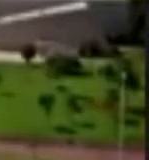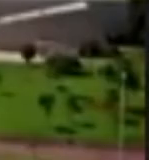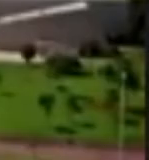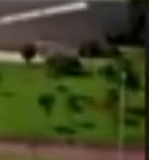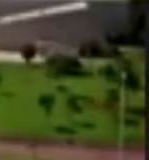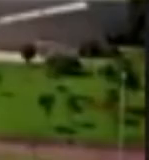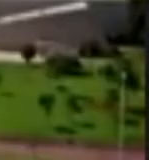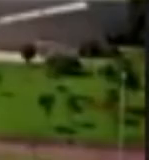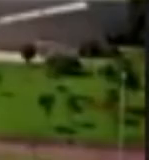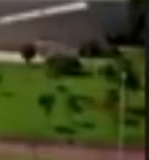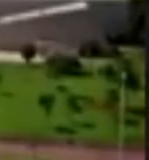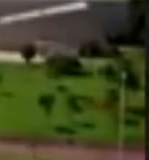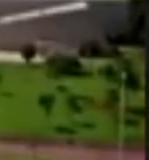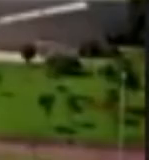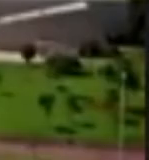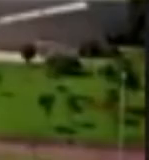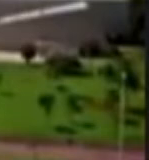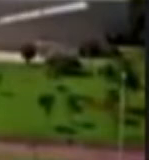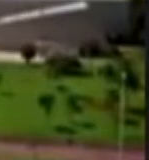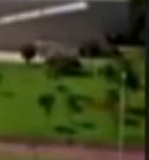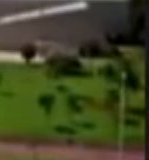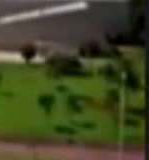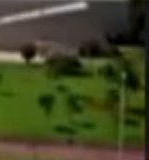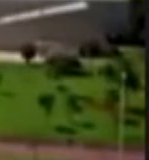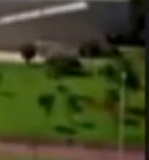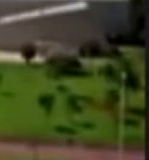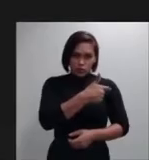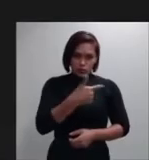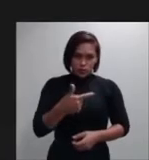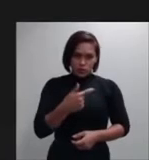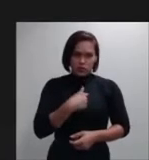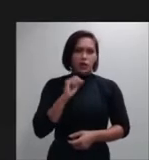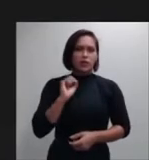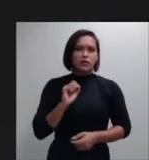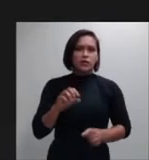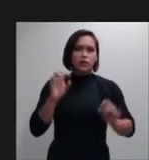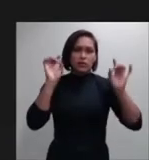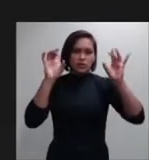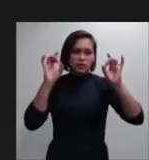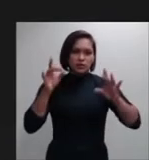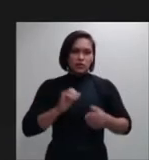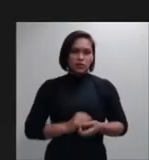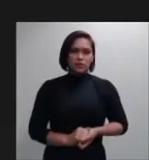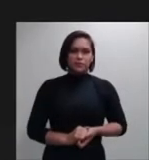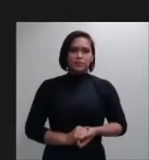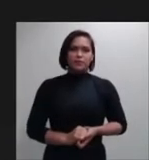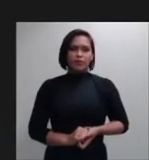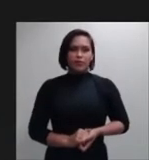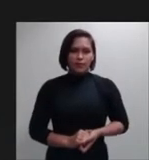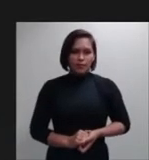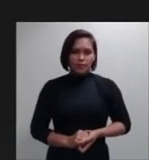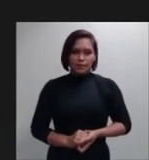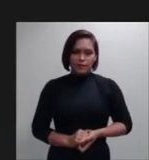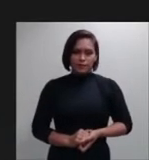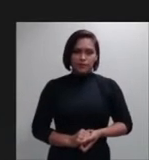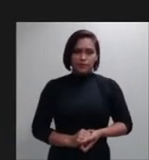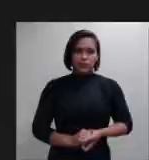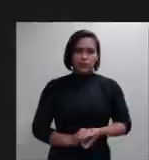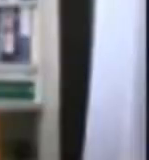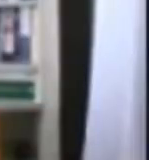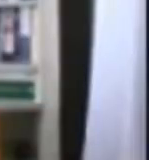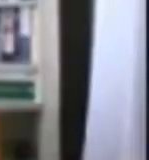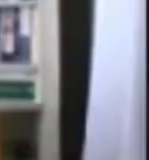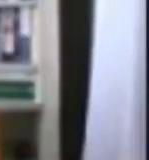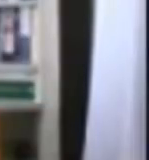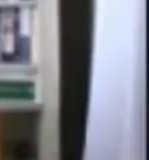Lei 8.038 de 1990, e alegou ainda que não haveria motivos concretos para a manutenção da medida.